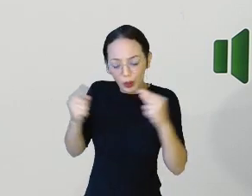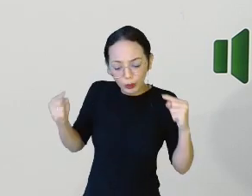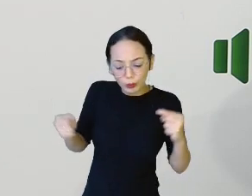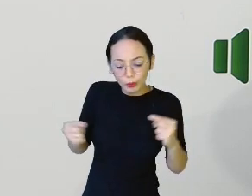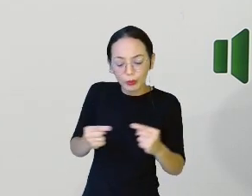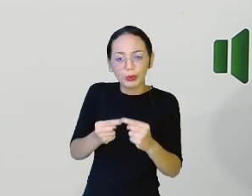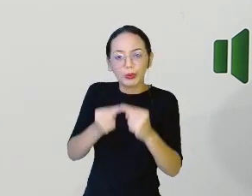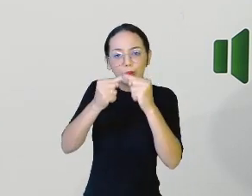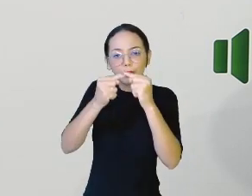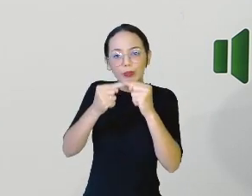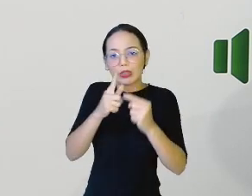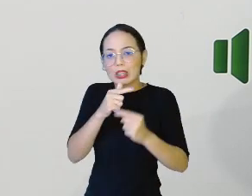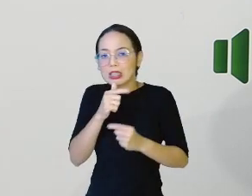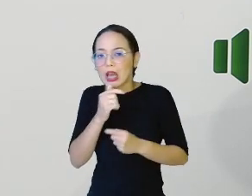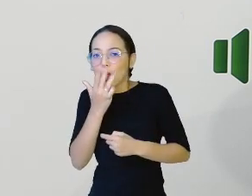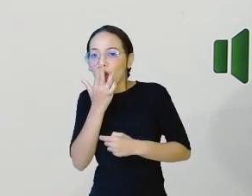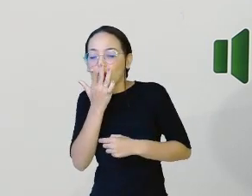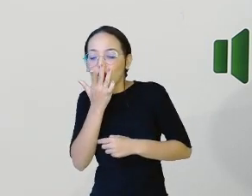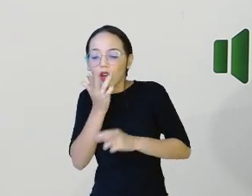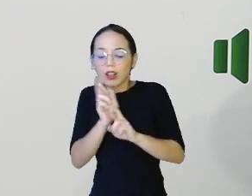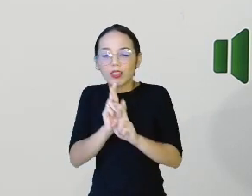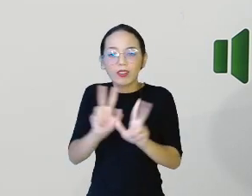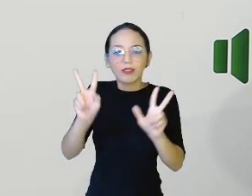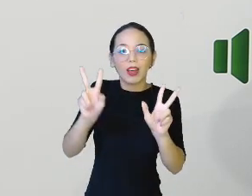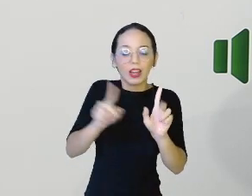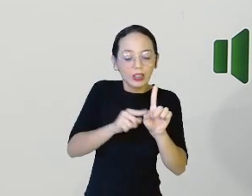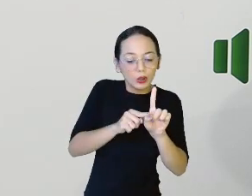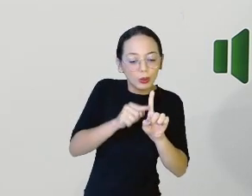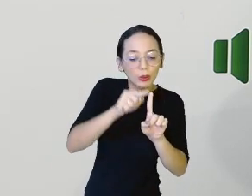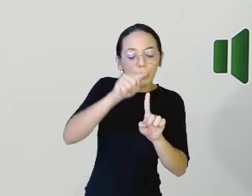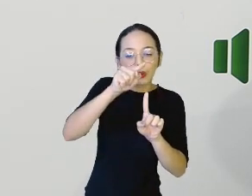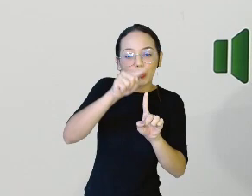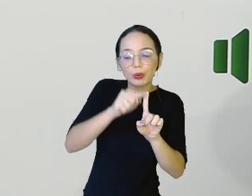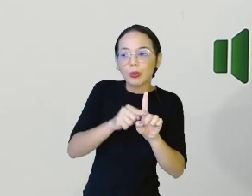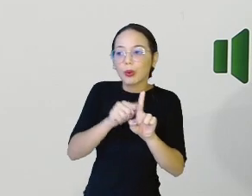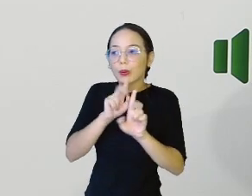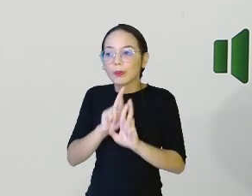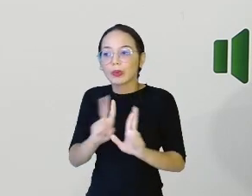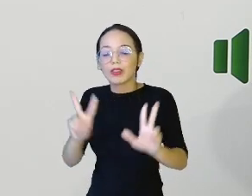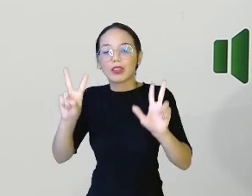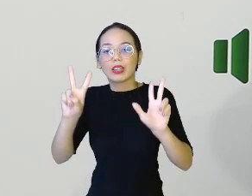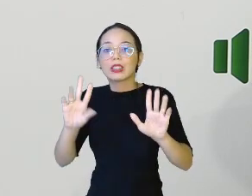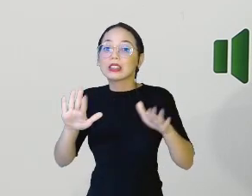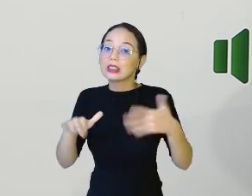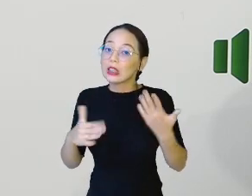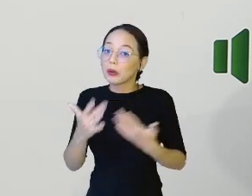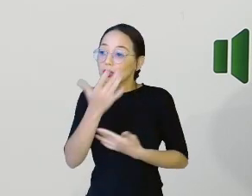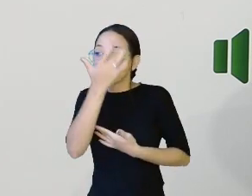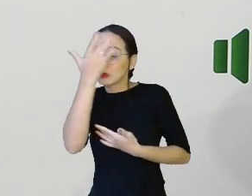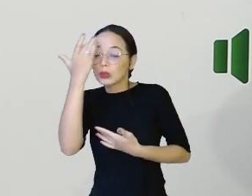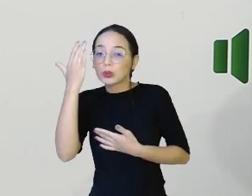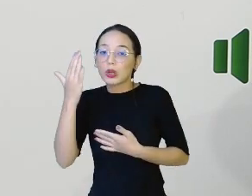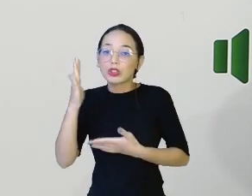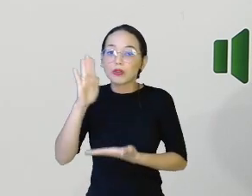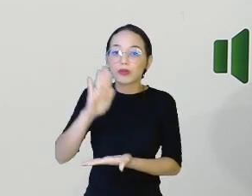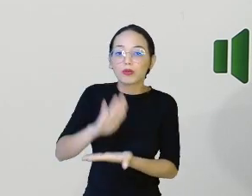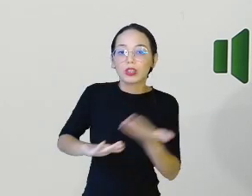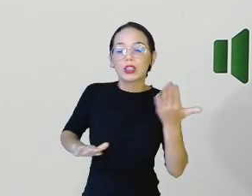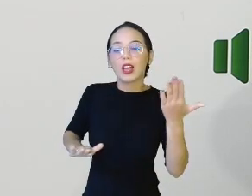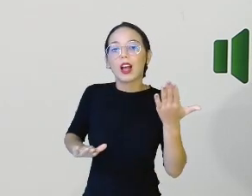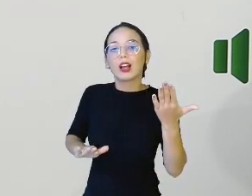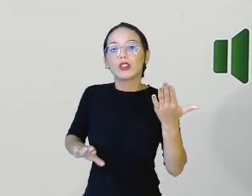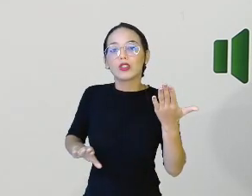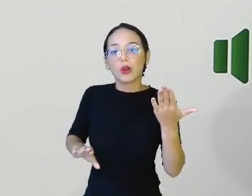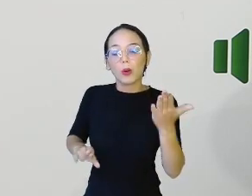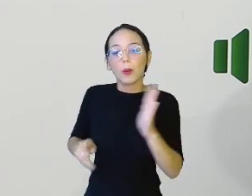das águas com cores diferentes, com temperaturas diferentes. Então, muitas pessoas viajam